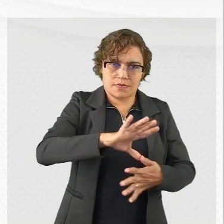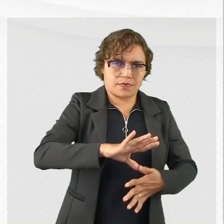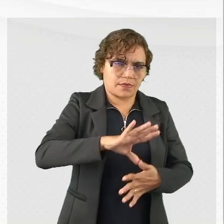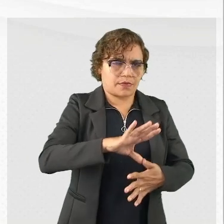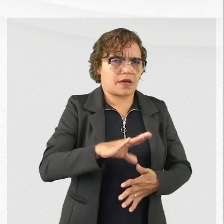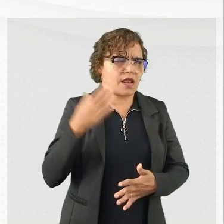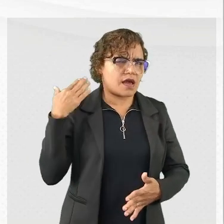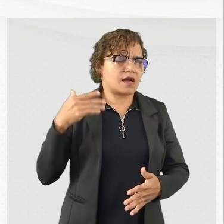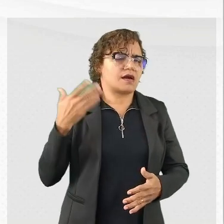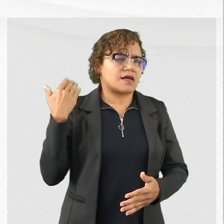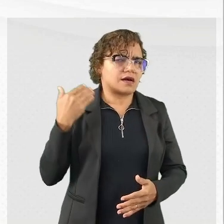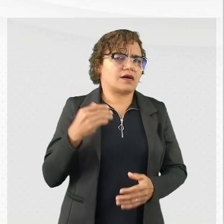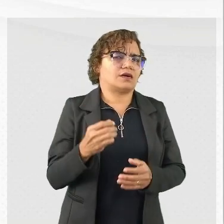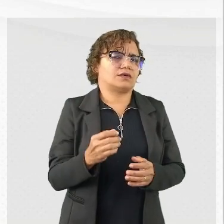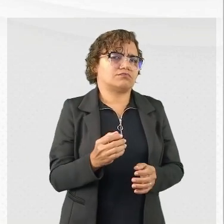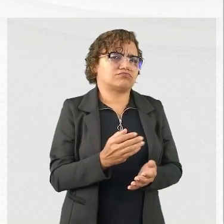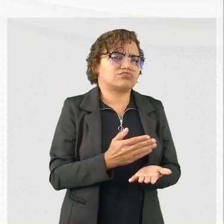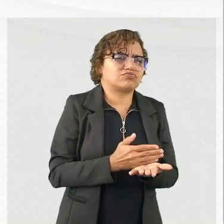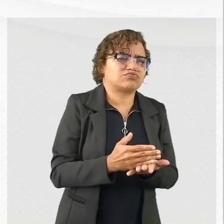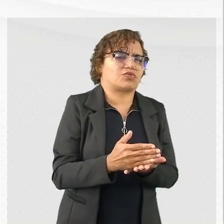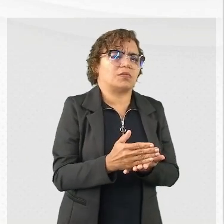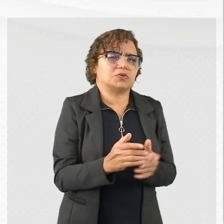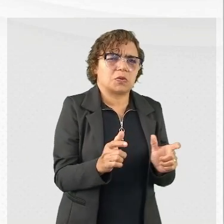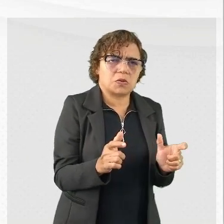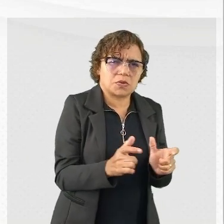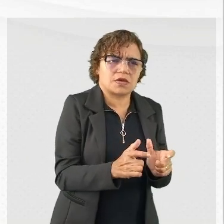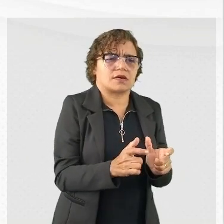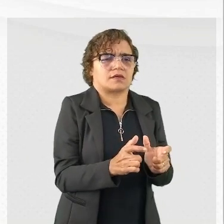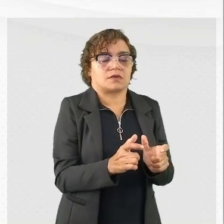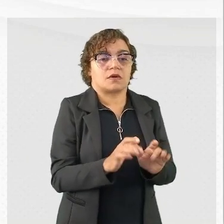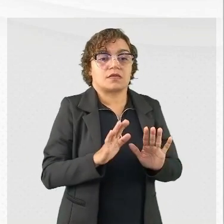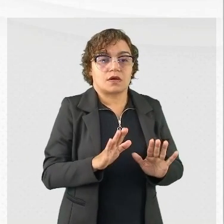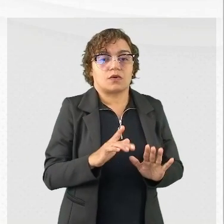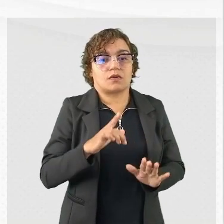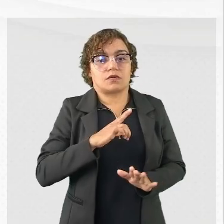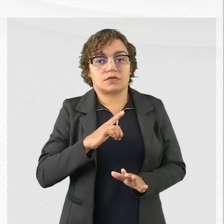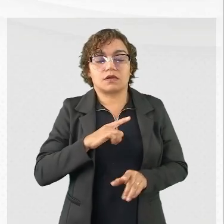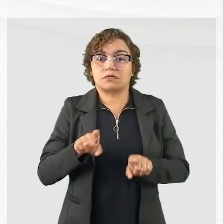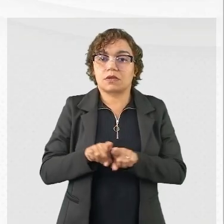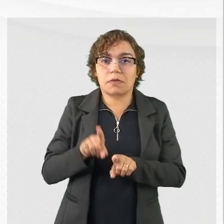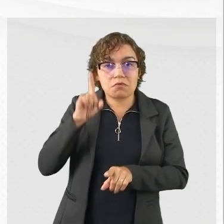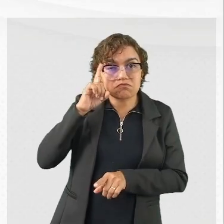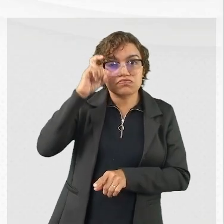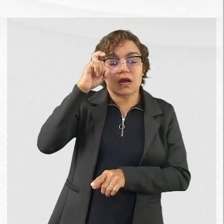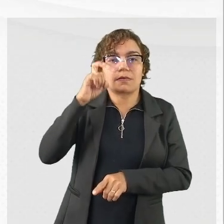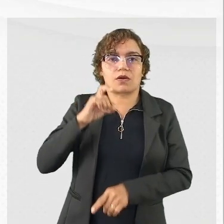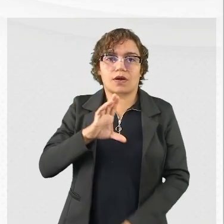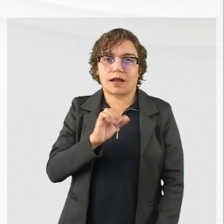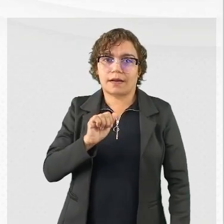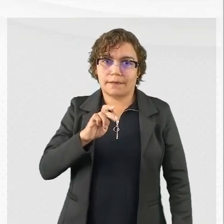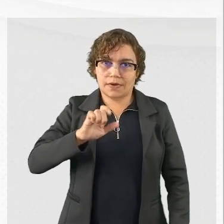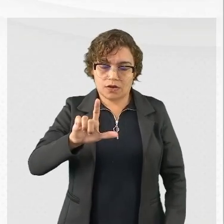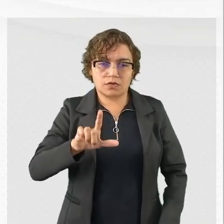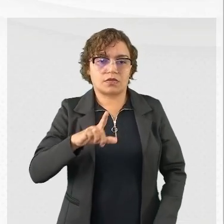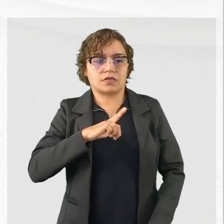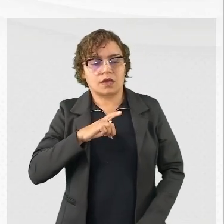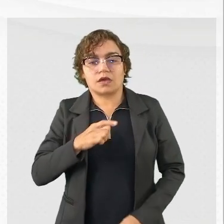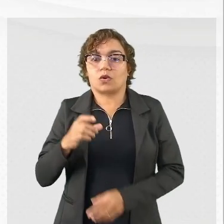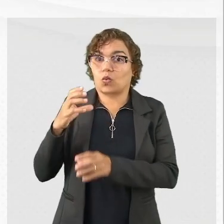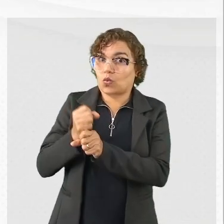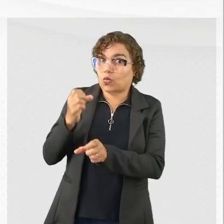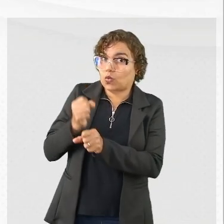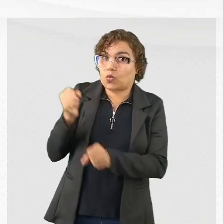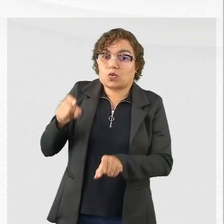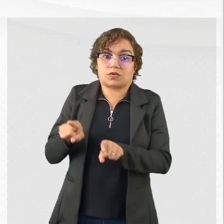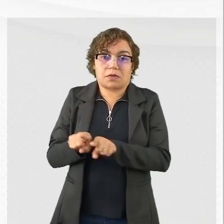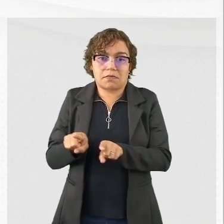primeiros anos, após a expedição de Cabral, e os lucros do comércio com as Índias eram mais atraentes. A